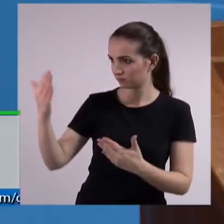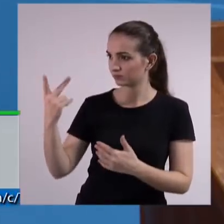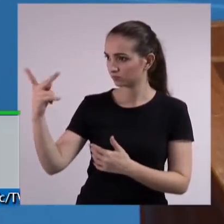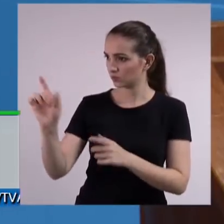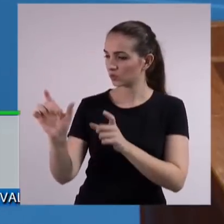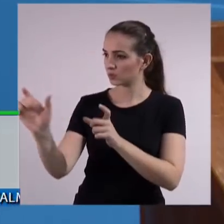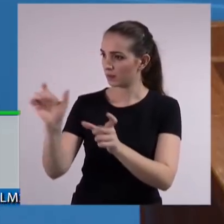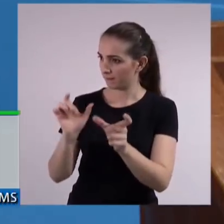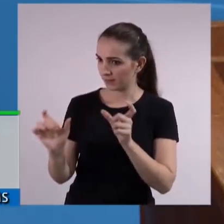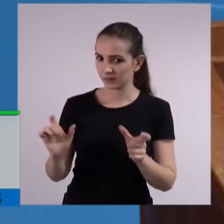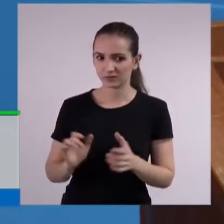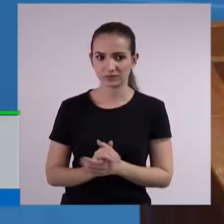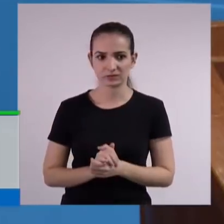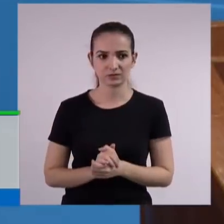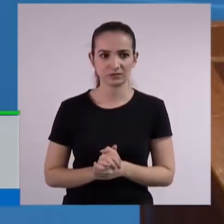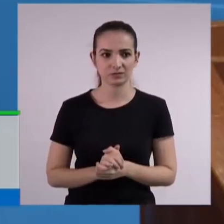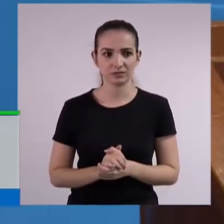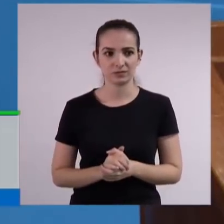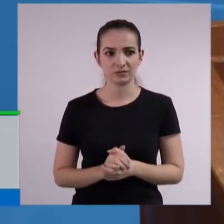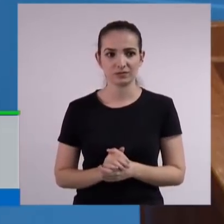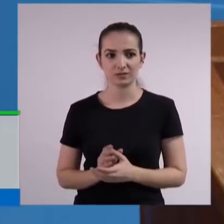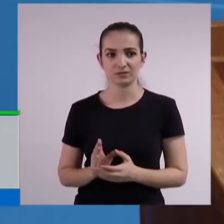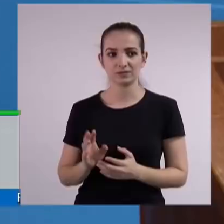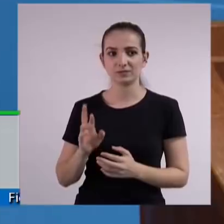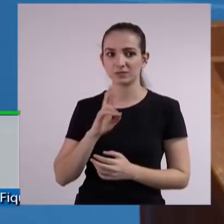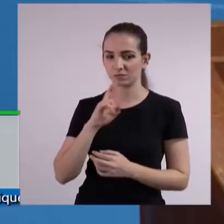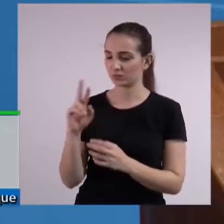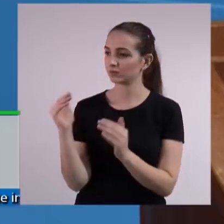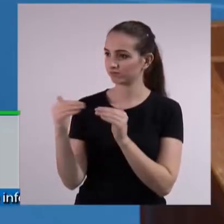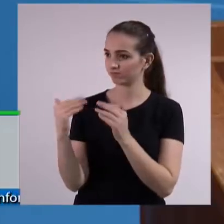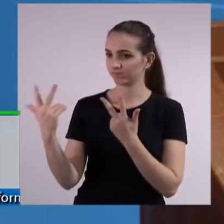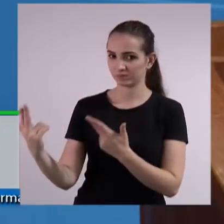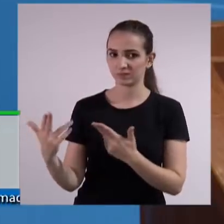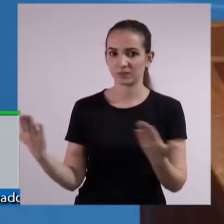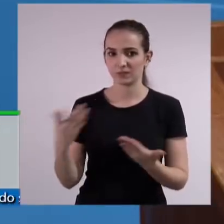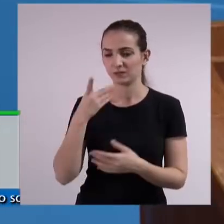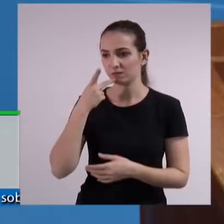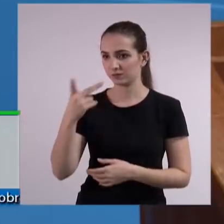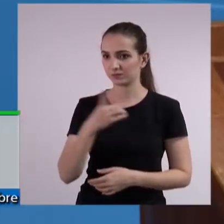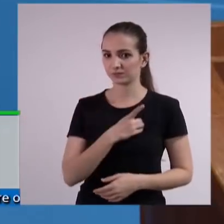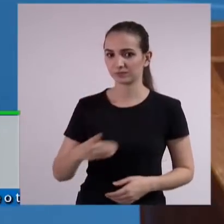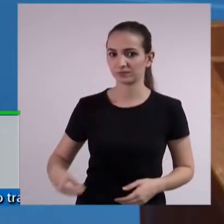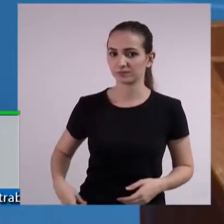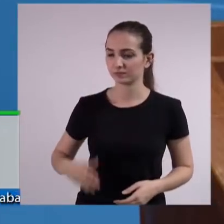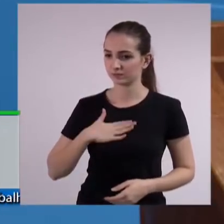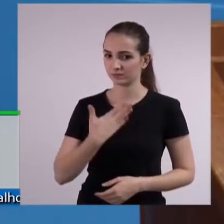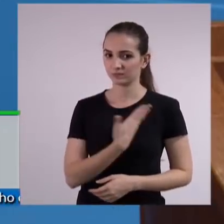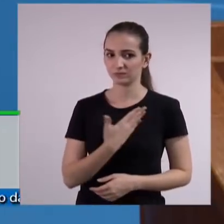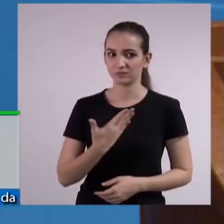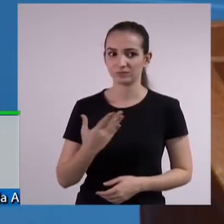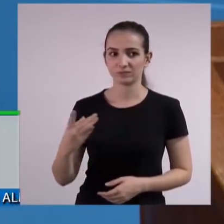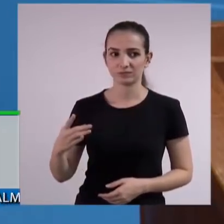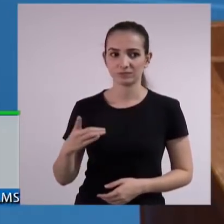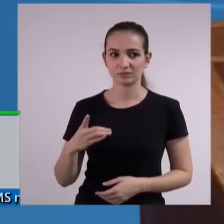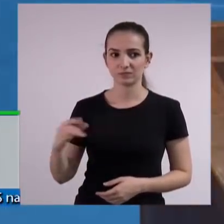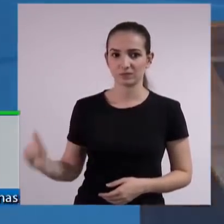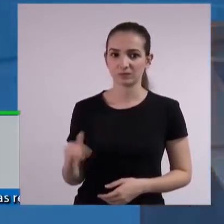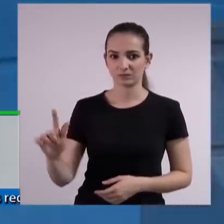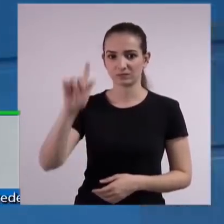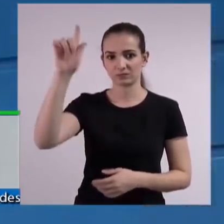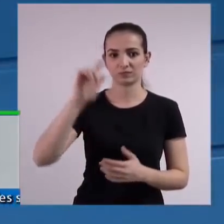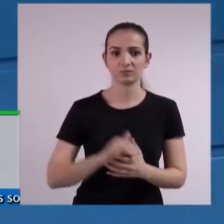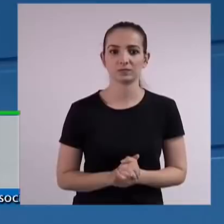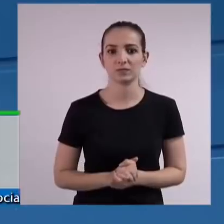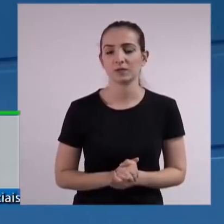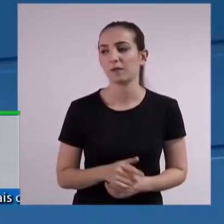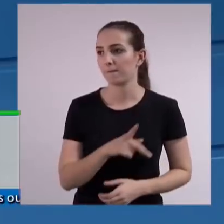suas palavras e a recíproca é verdadeira. Com a palavra, concedo ao meu amigo, deputado João Grandão.